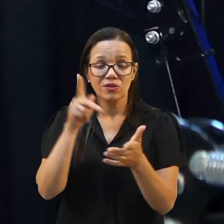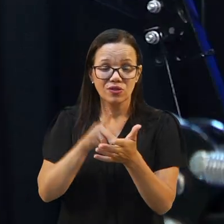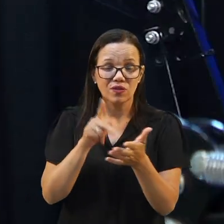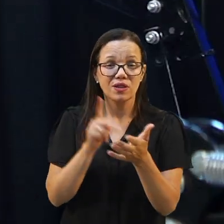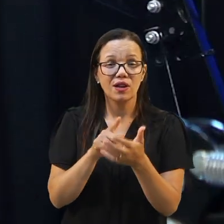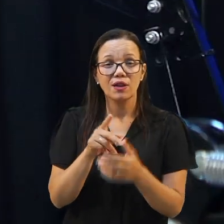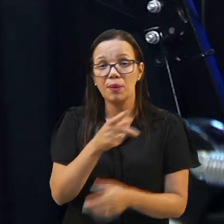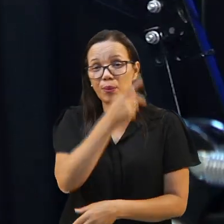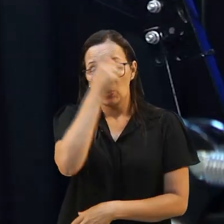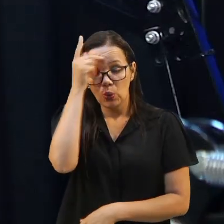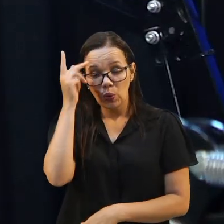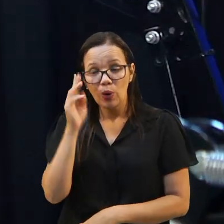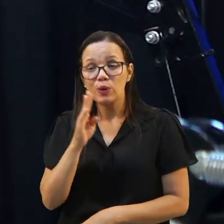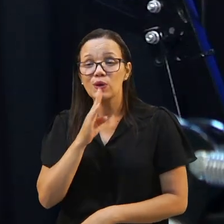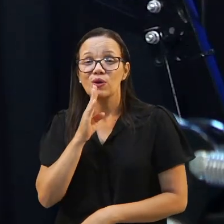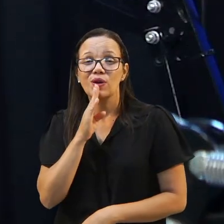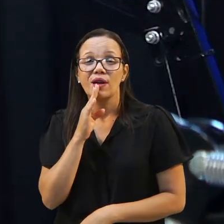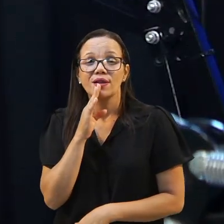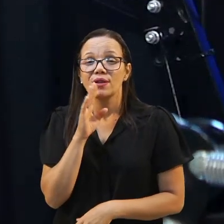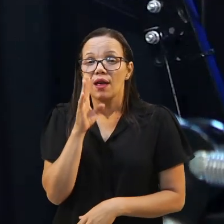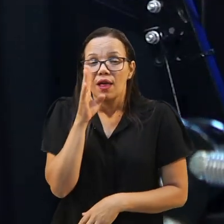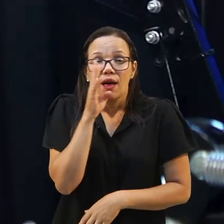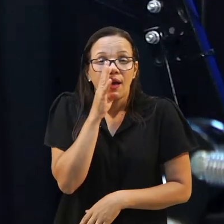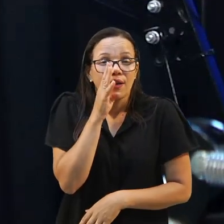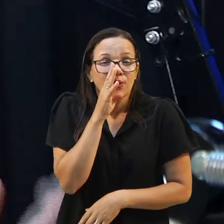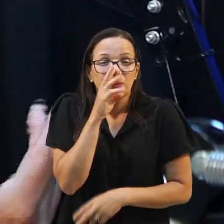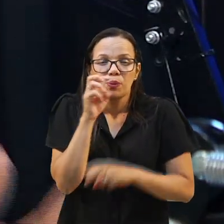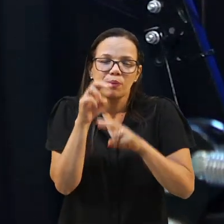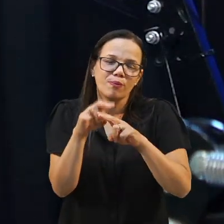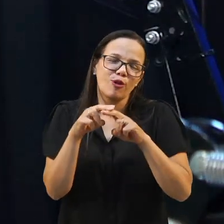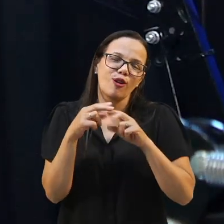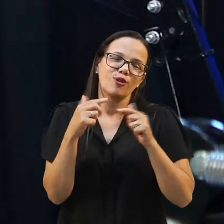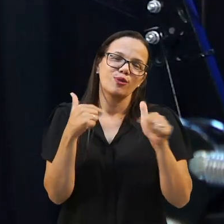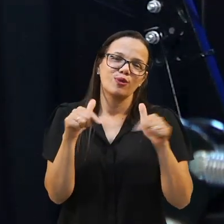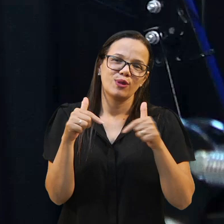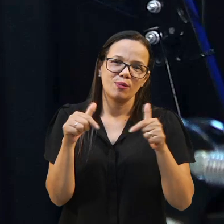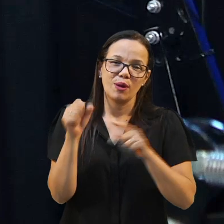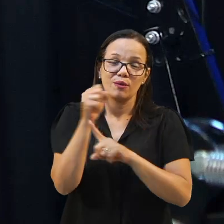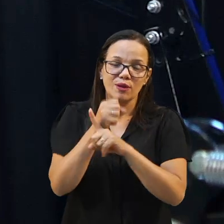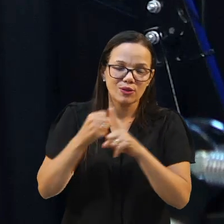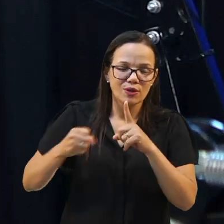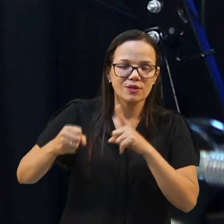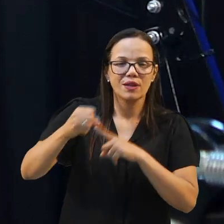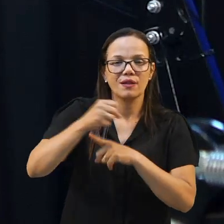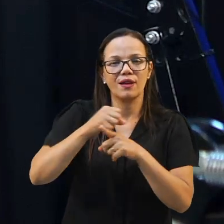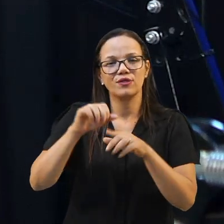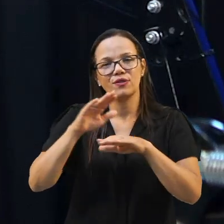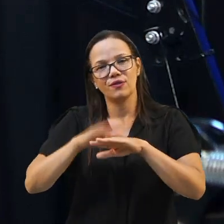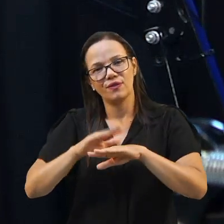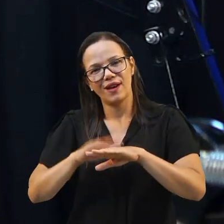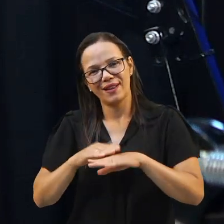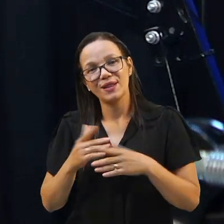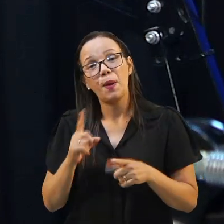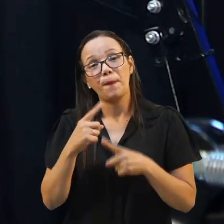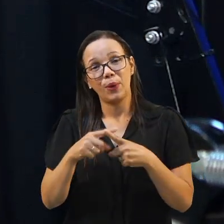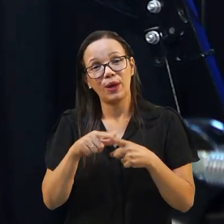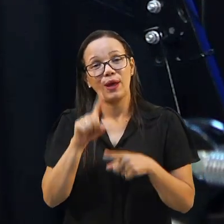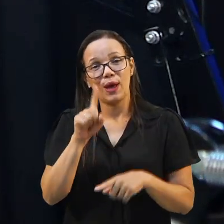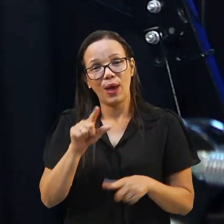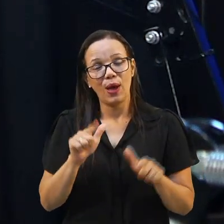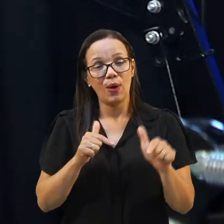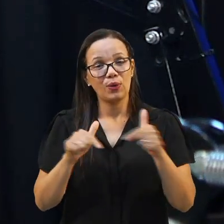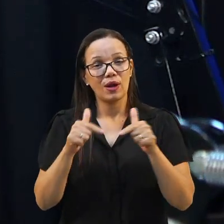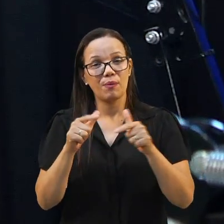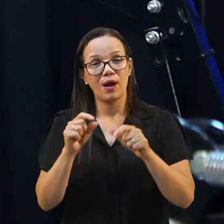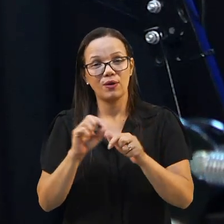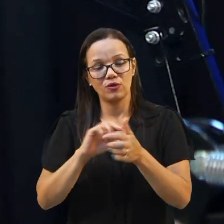quem conhece fica encantado pelo que a sociedade propicia, né? Porque é um trabalho de